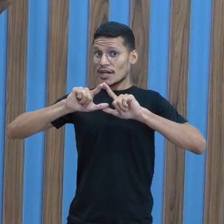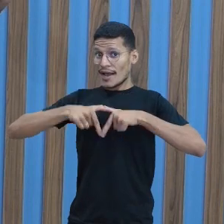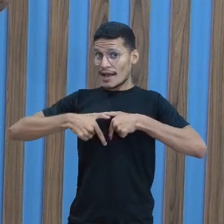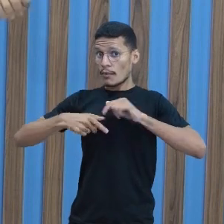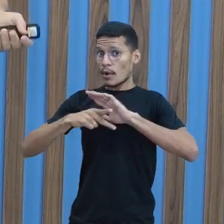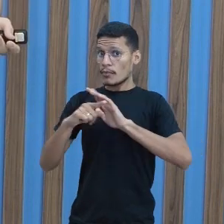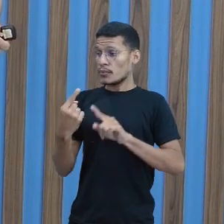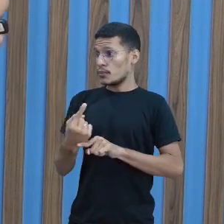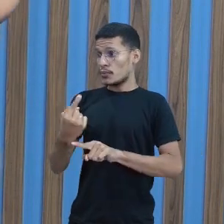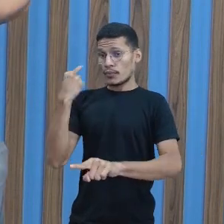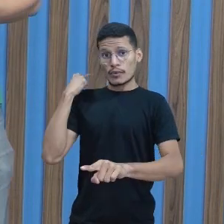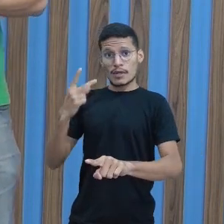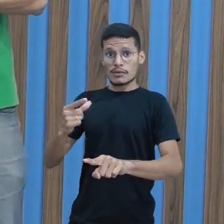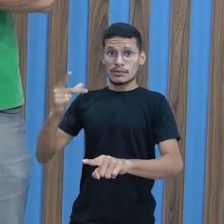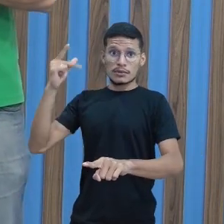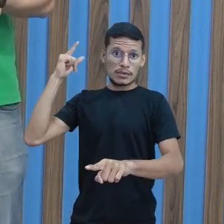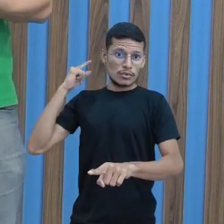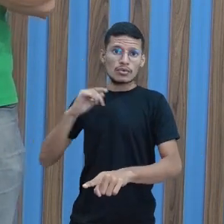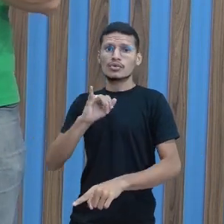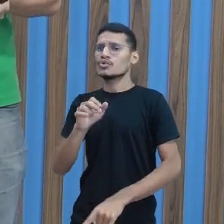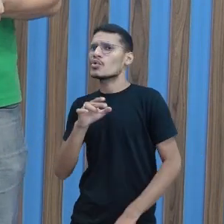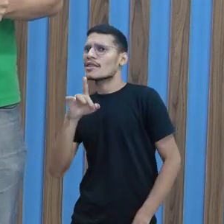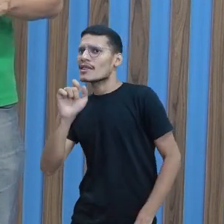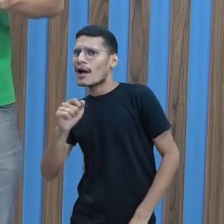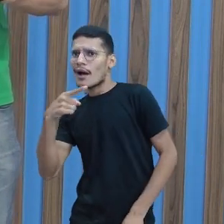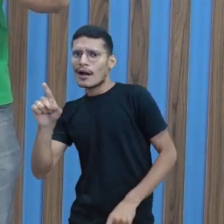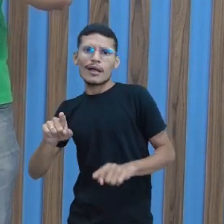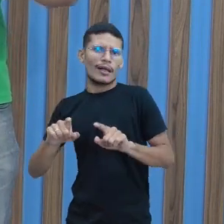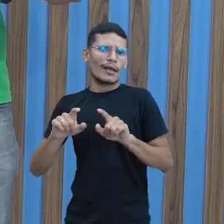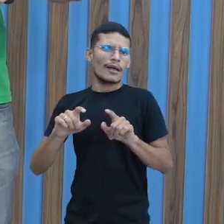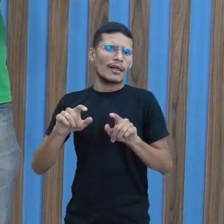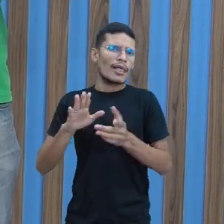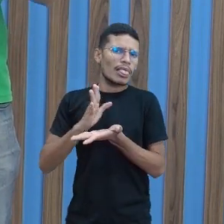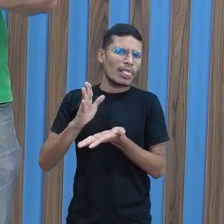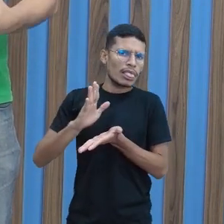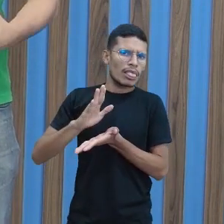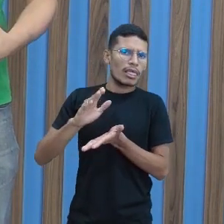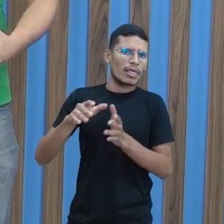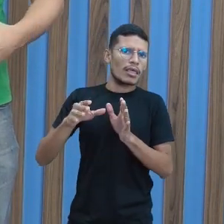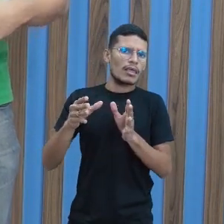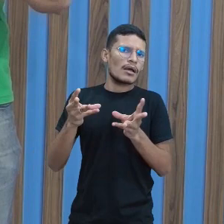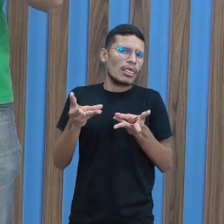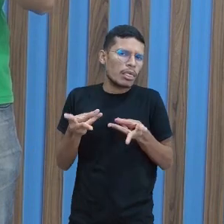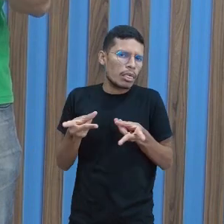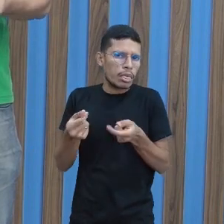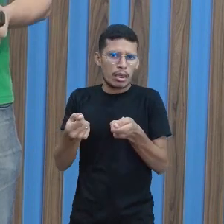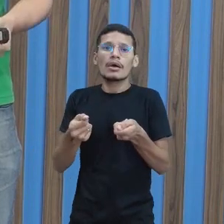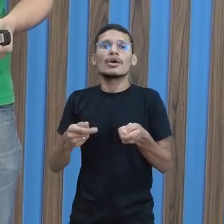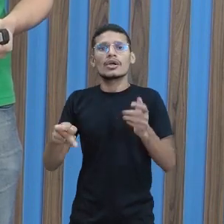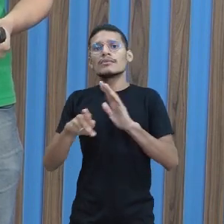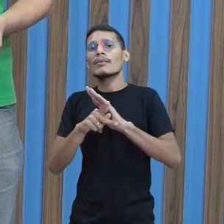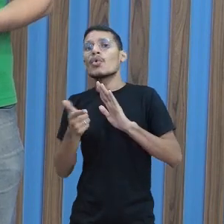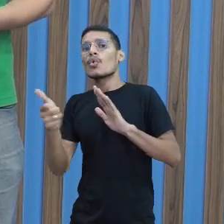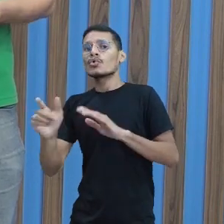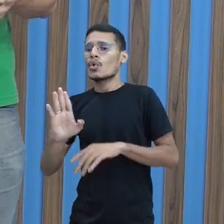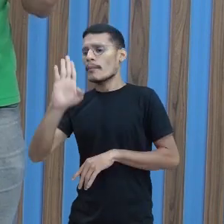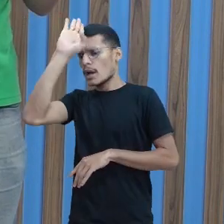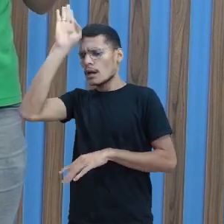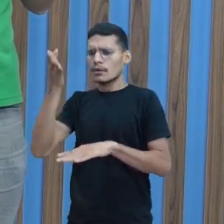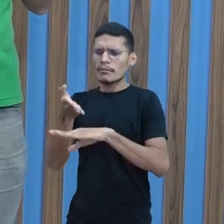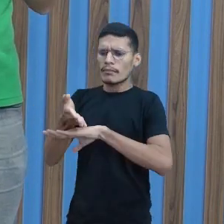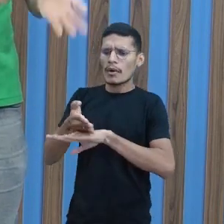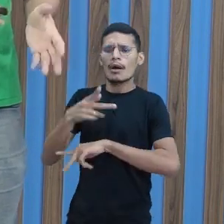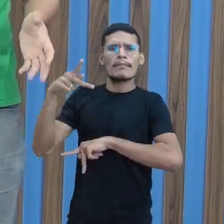de Israel, assim como foi o de Judá, né, que foi desmembrado, enfim, né, após ser ocupado pelos romanos, foi ocupado por outros povos, né,